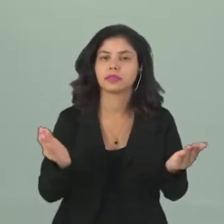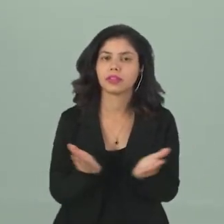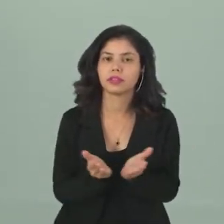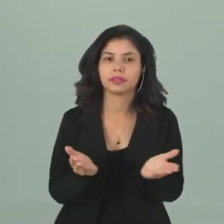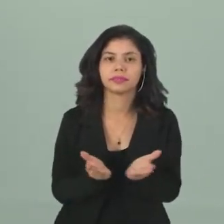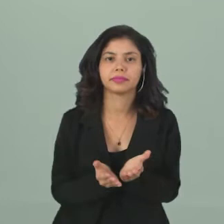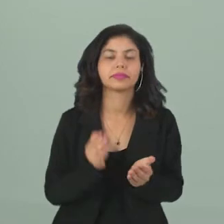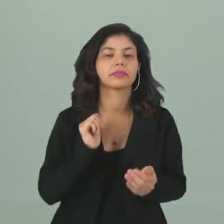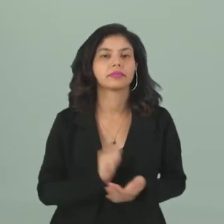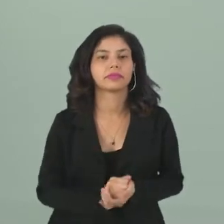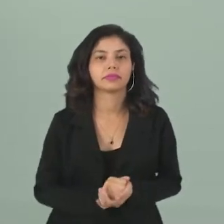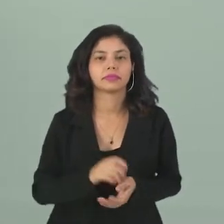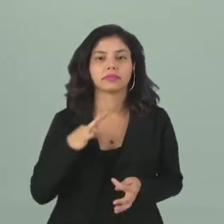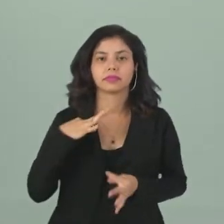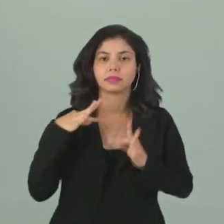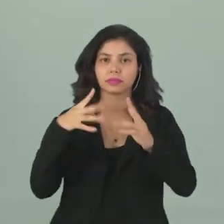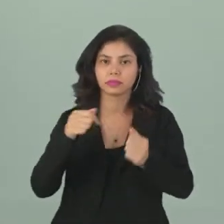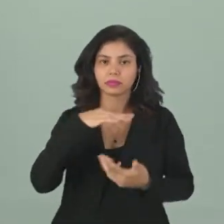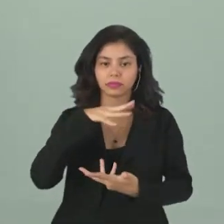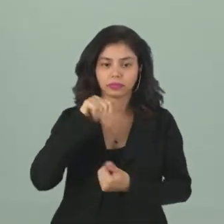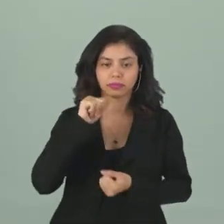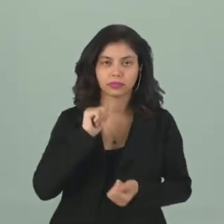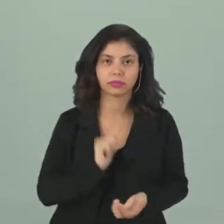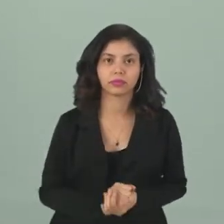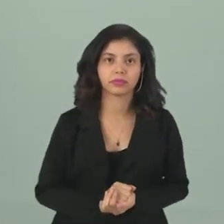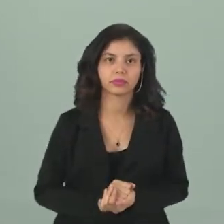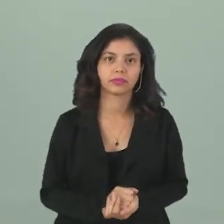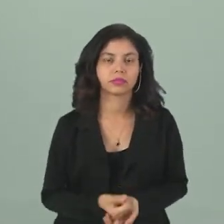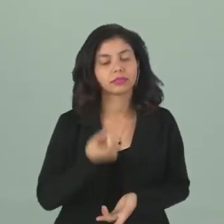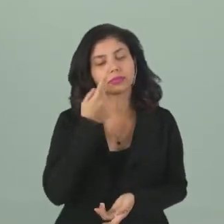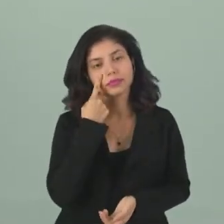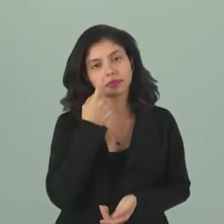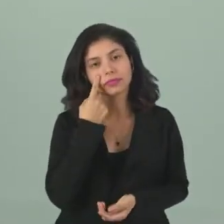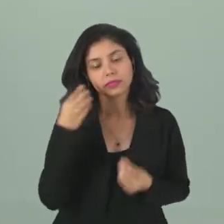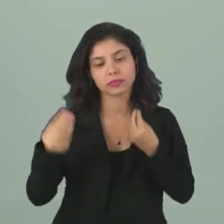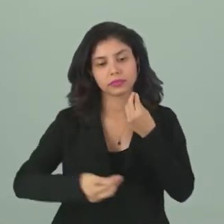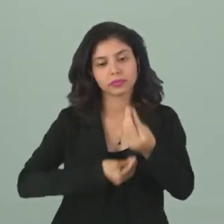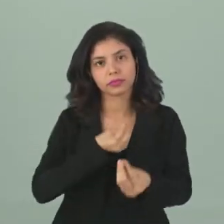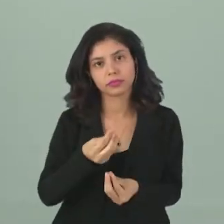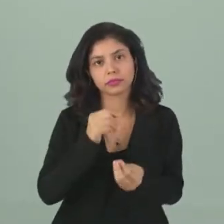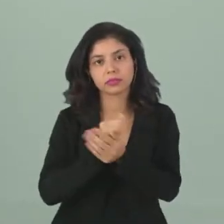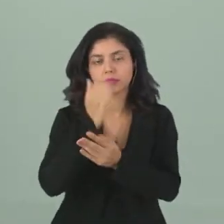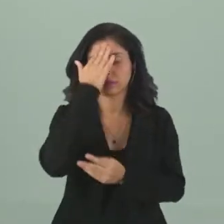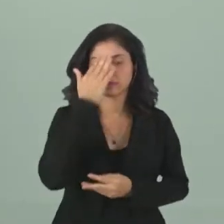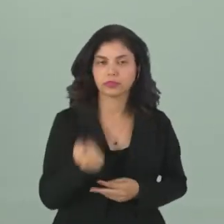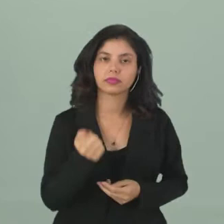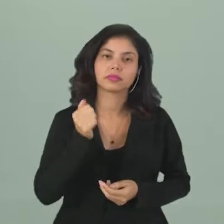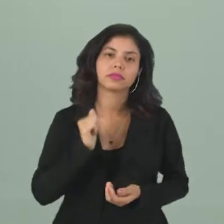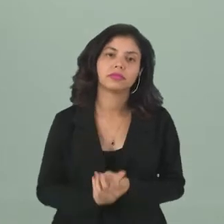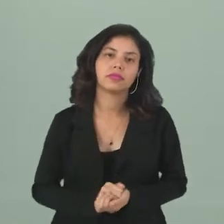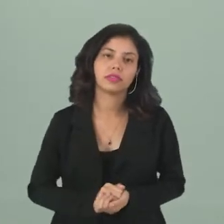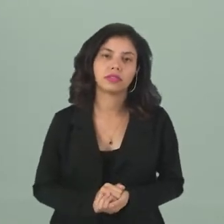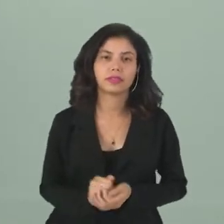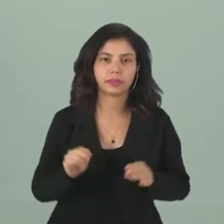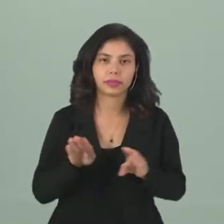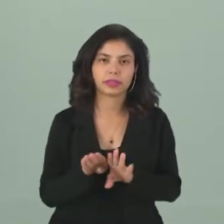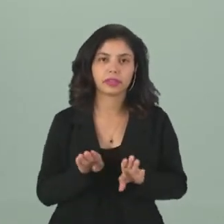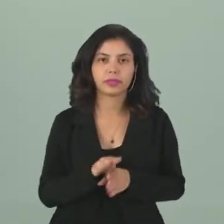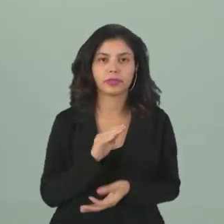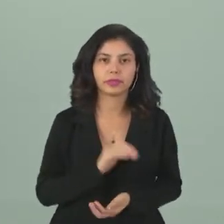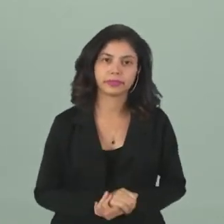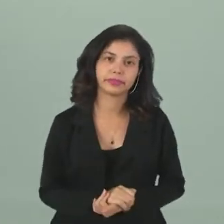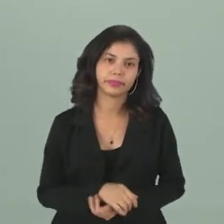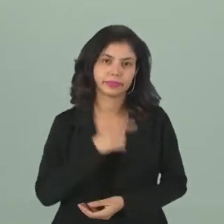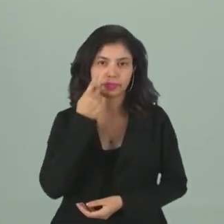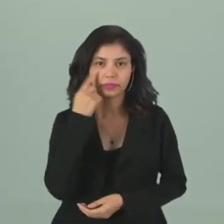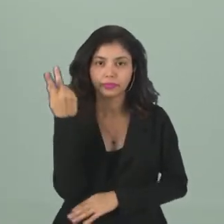nosso mundo atualmente, certo? Como a gente sabe, a Europa, principalmente